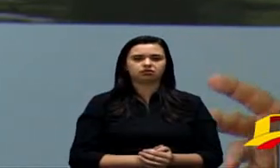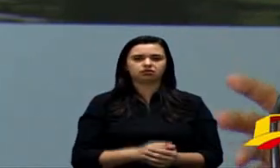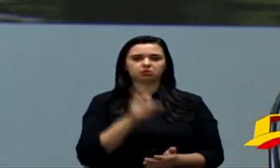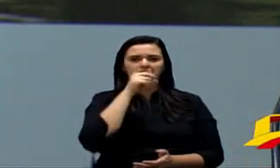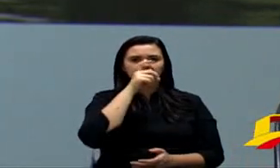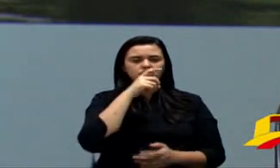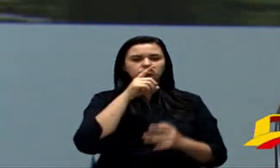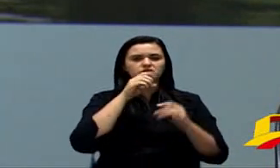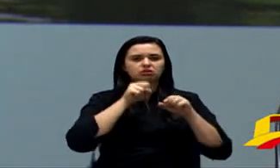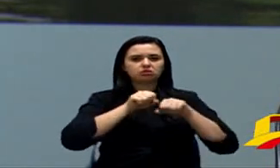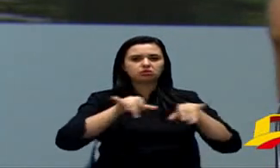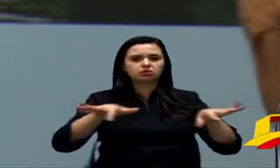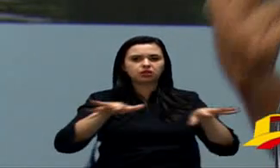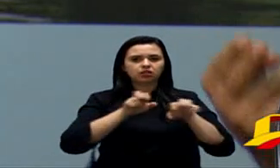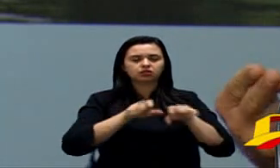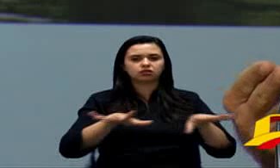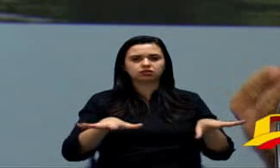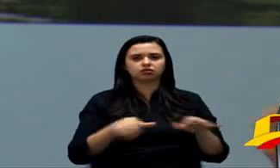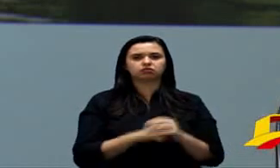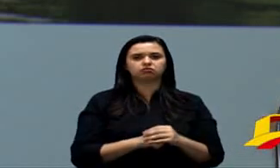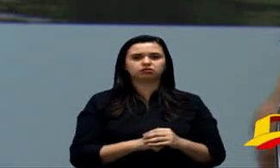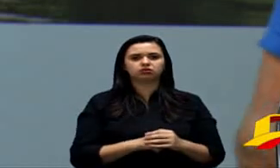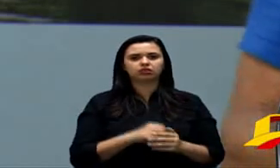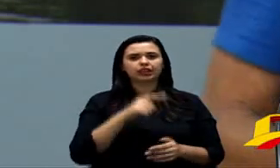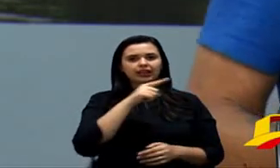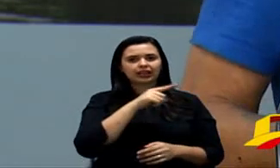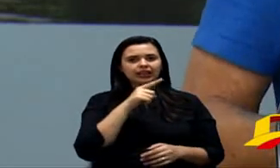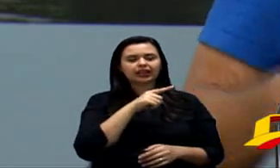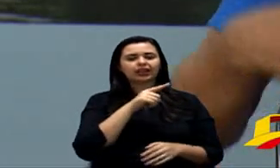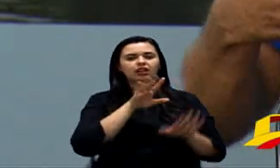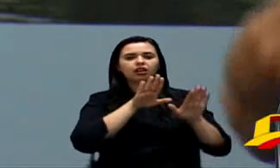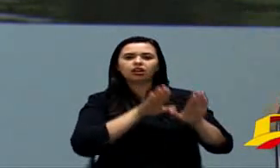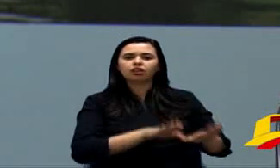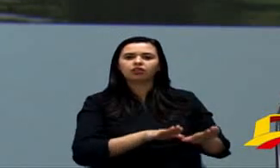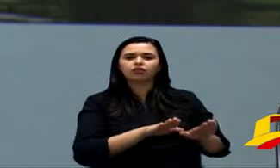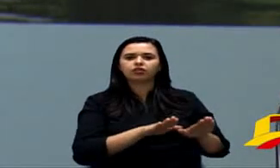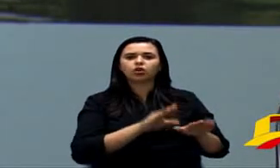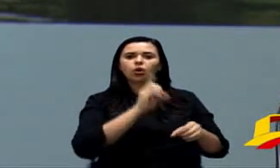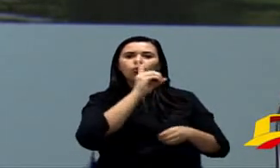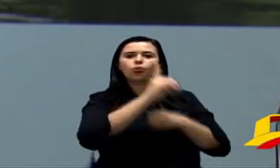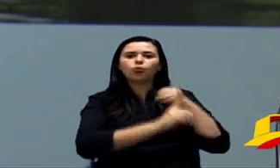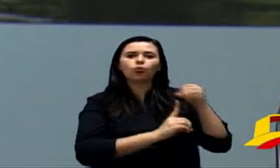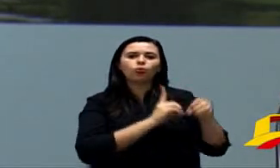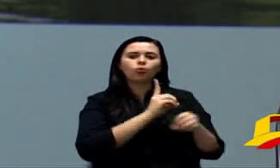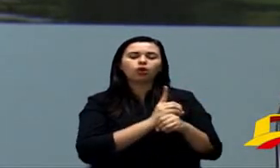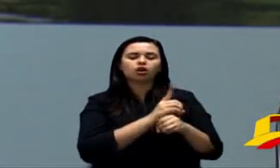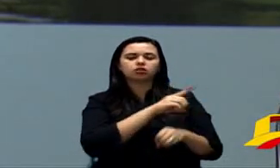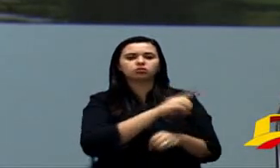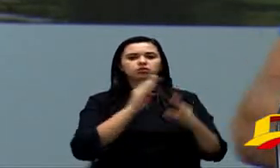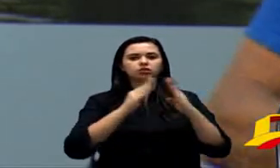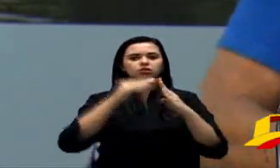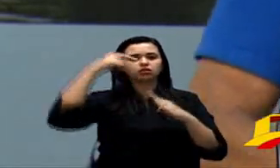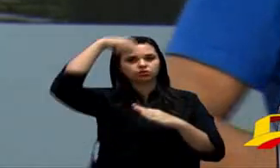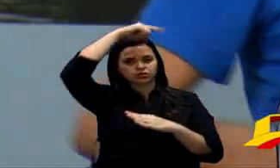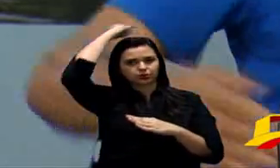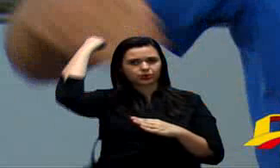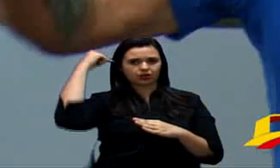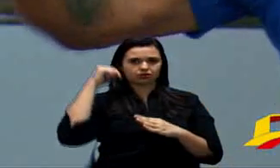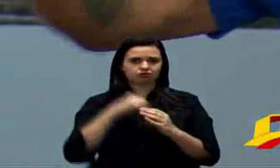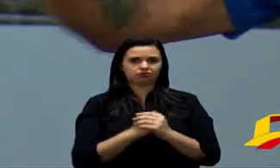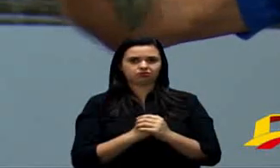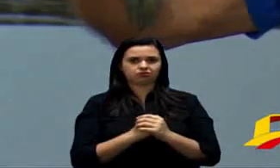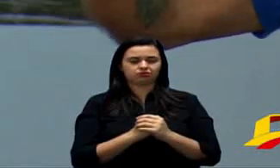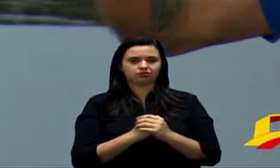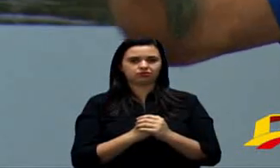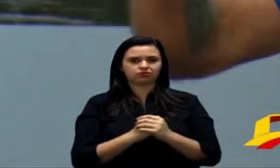Ele não ficou dois meses no santuário, ele ficou mais de um ano. Quando os mesmos argumentos que hoje se usa,